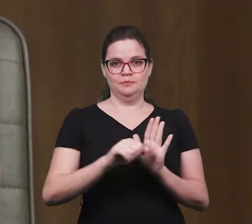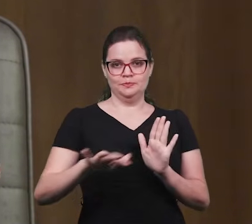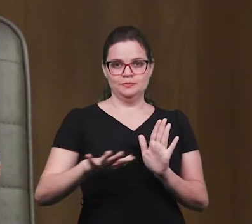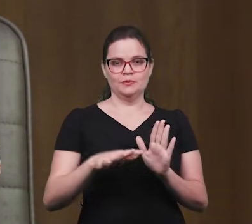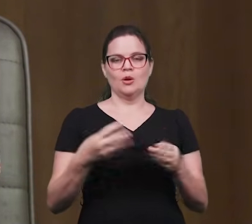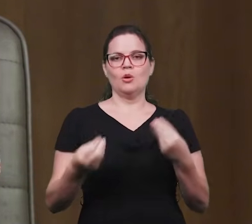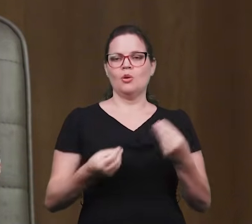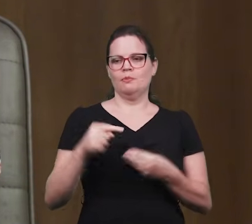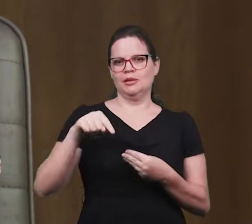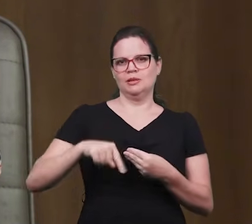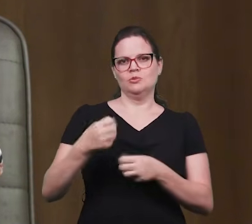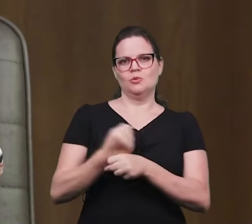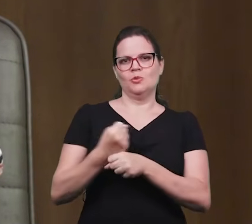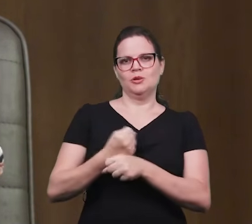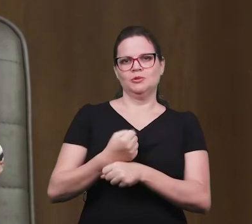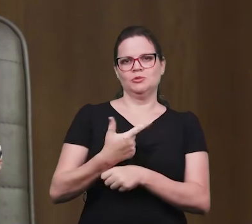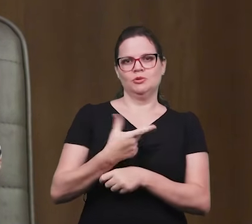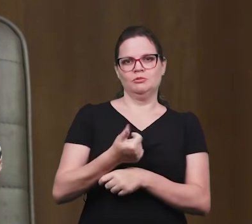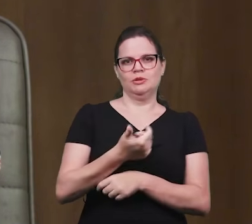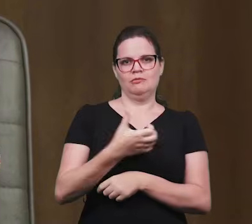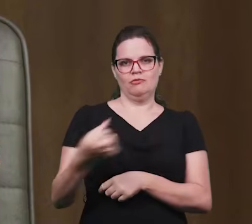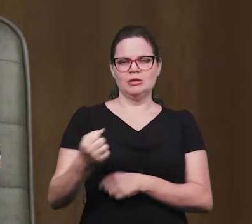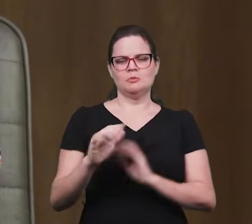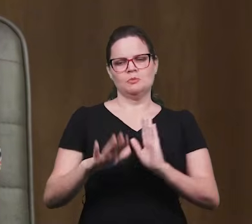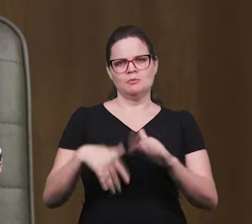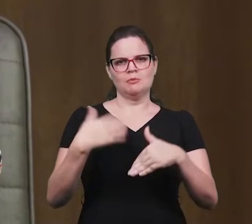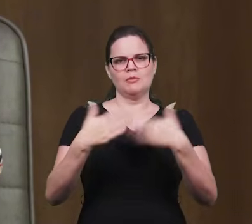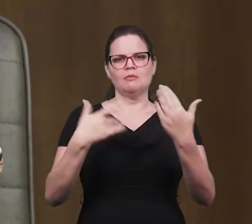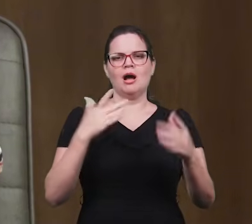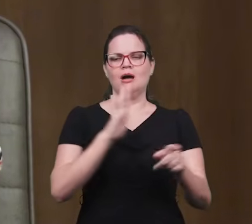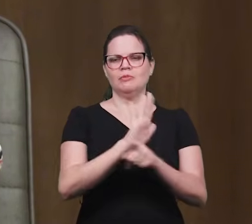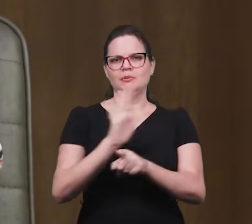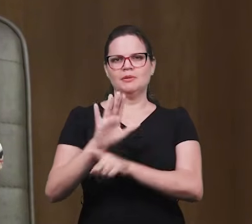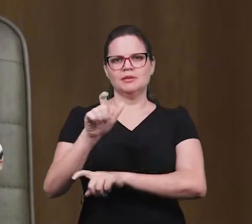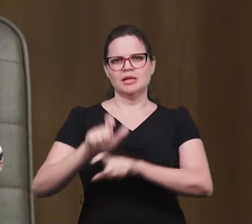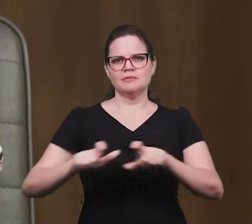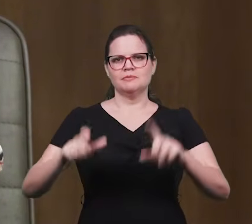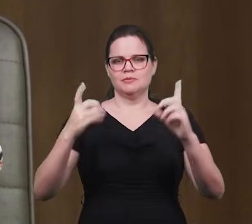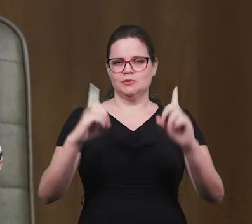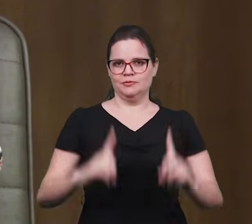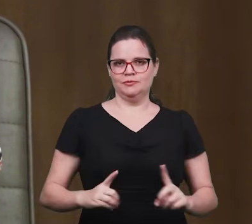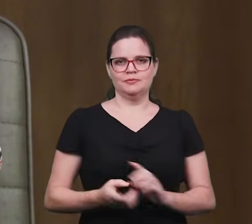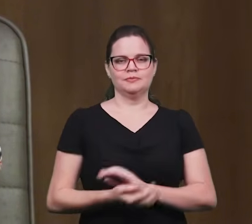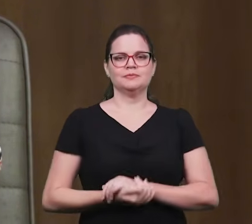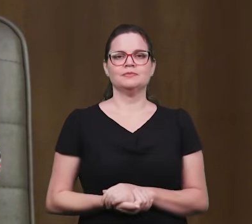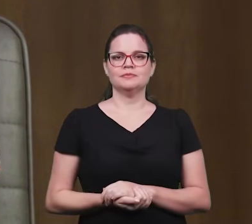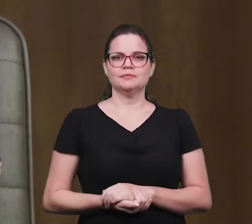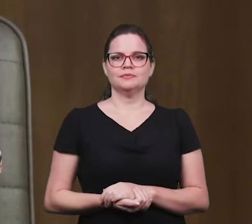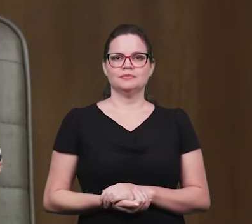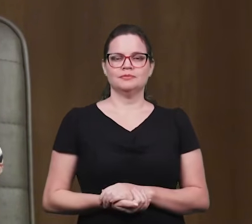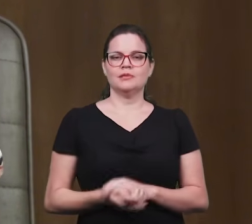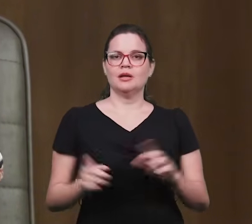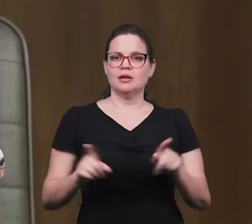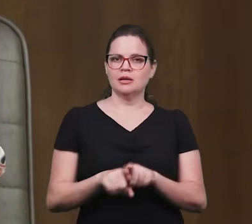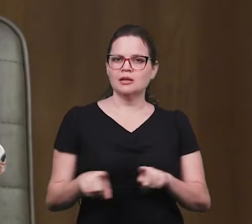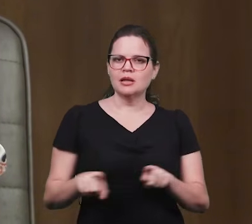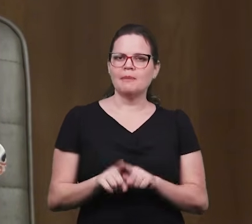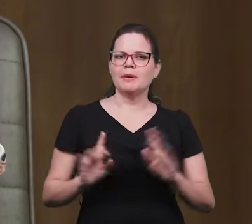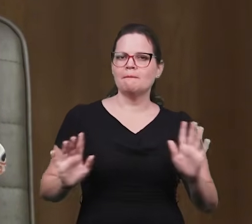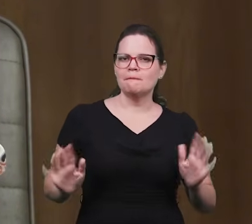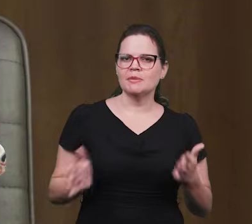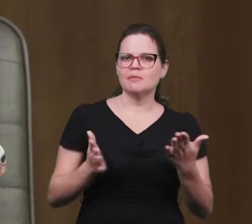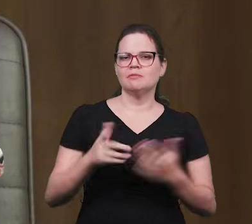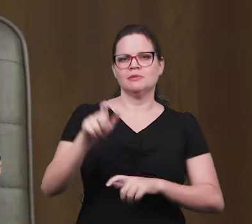em 2026 está revolucionando a vida das pessoas com deficiência, promovendo